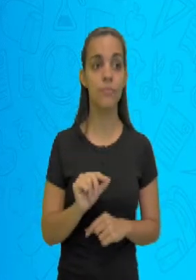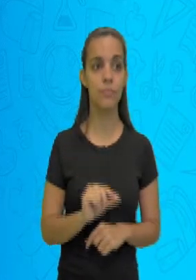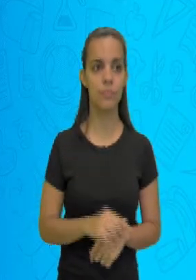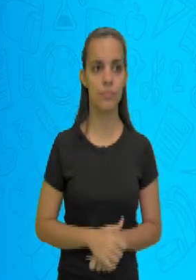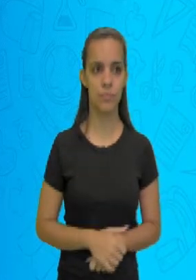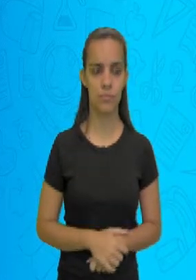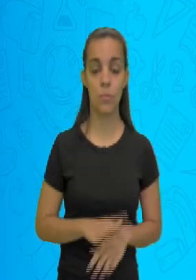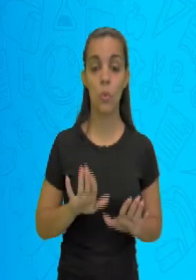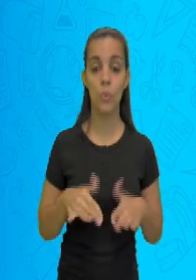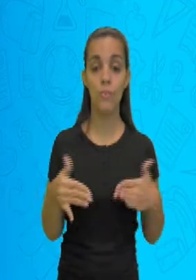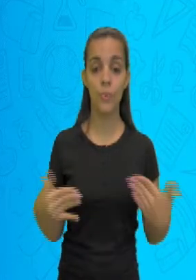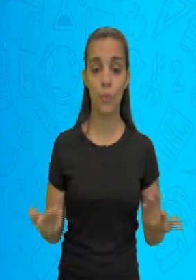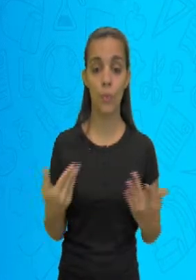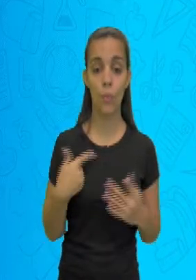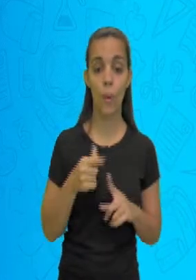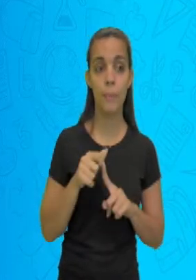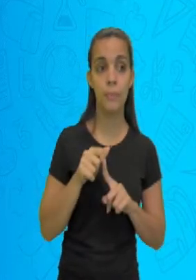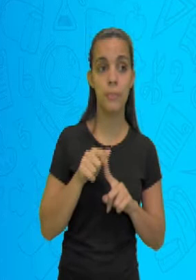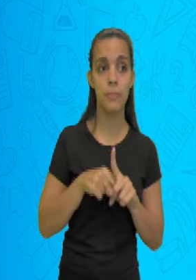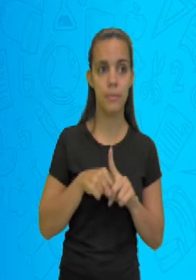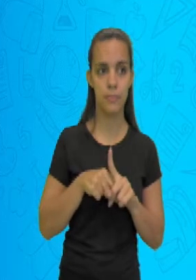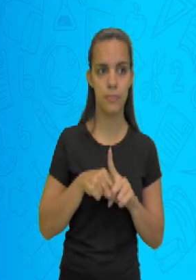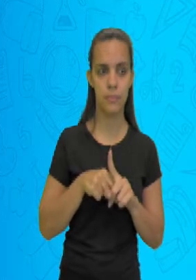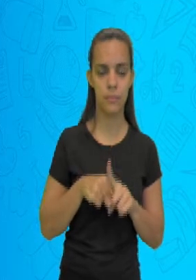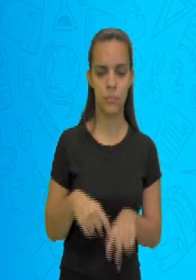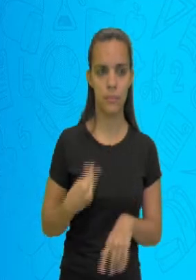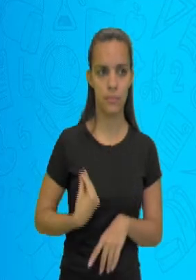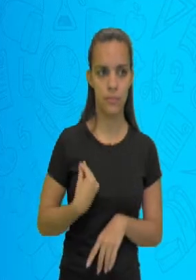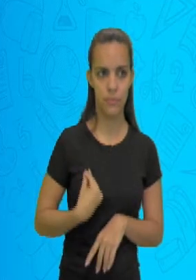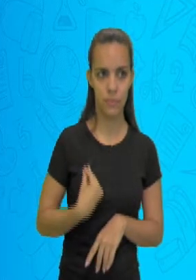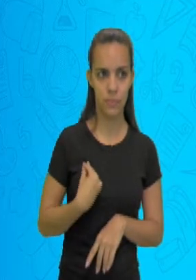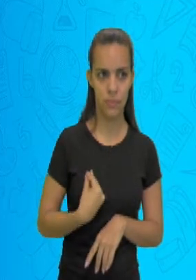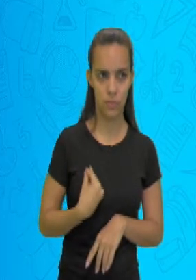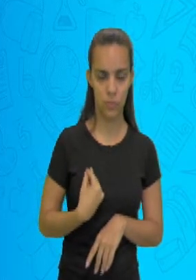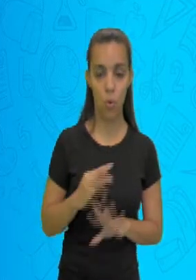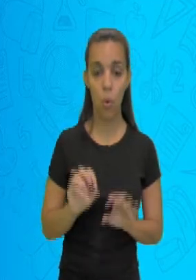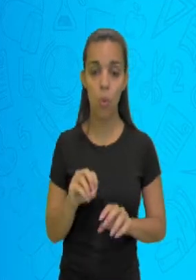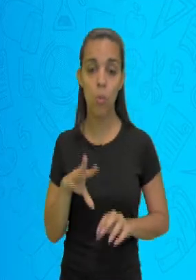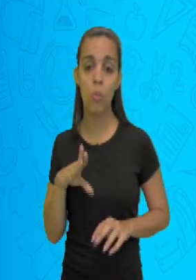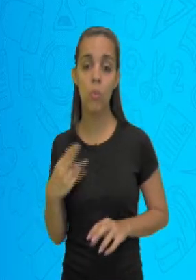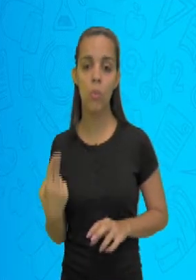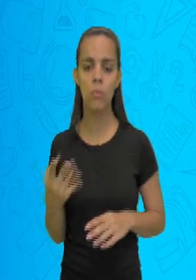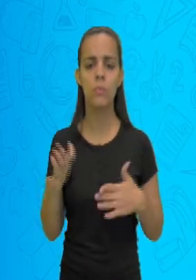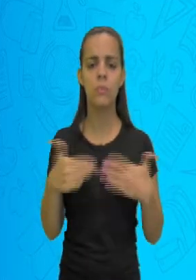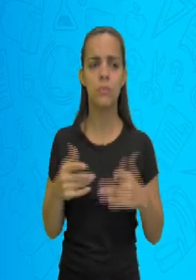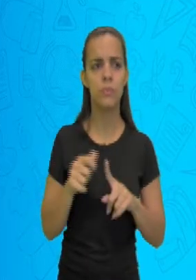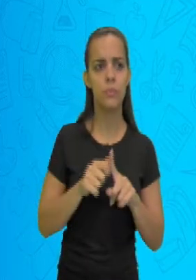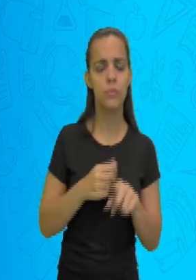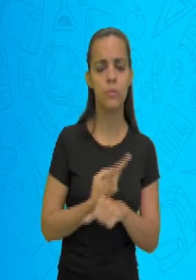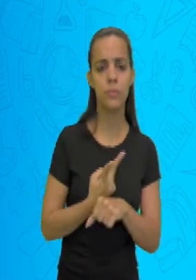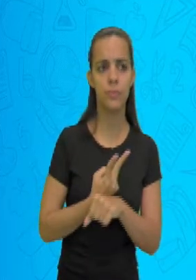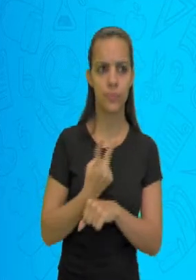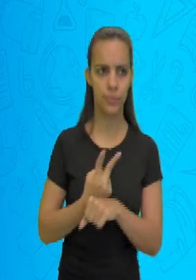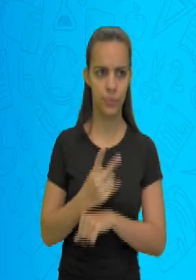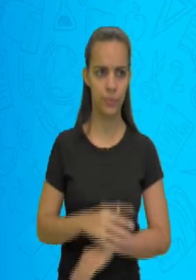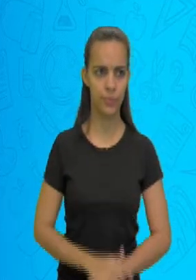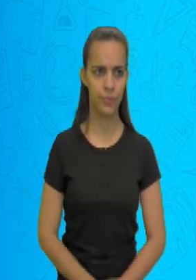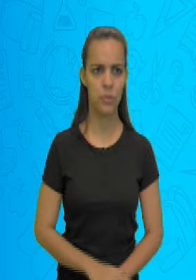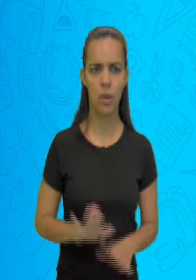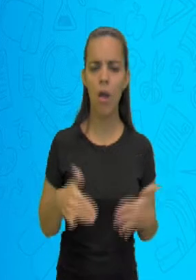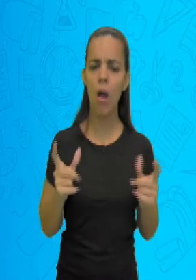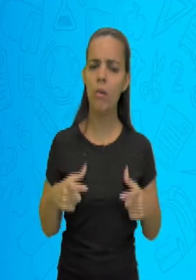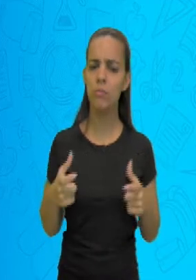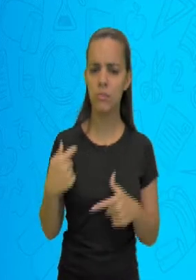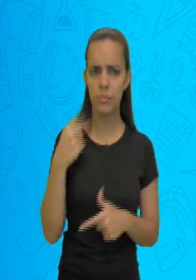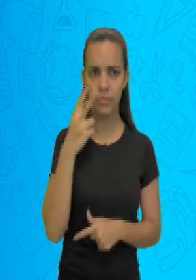Em qual mês nós estamos ou qual mês nós estamos procurando. Onde eu vou ver isso? Por